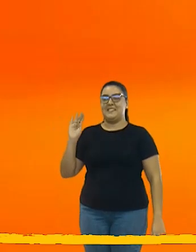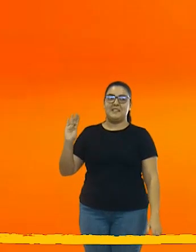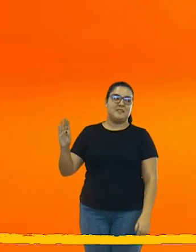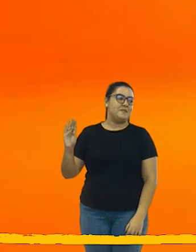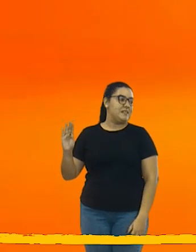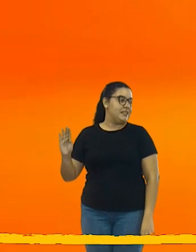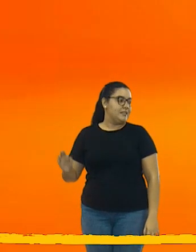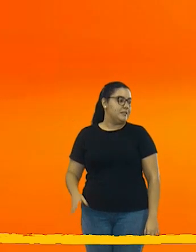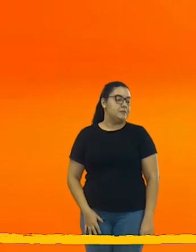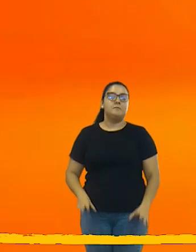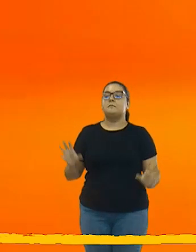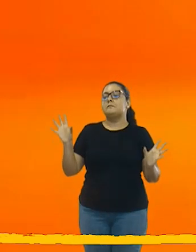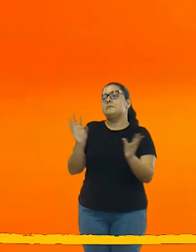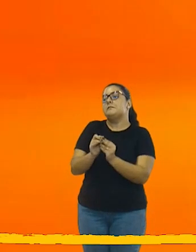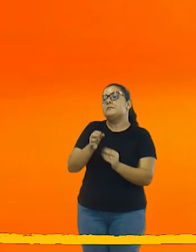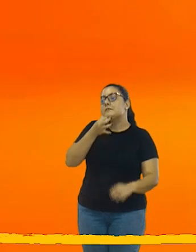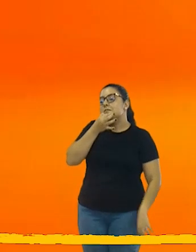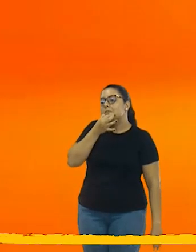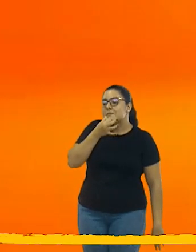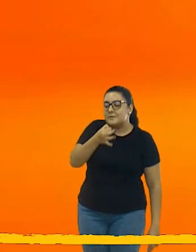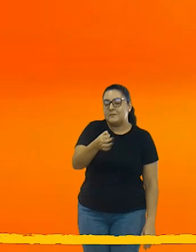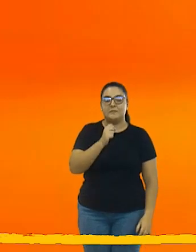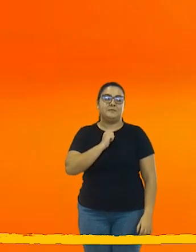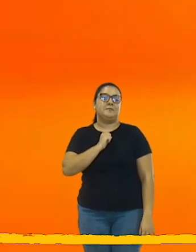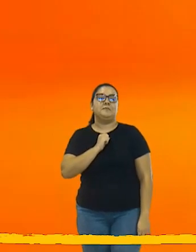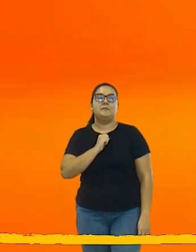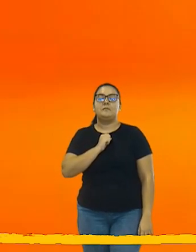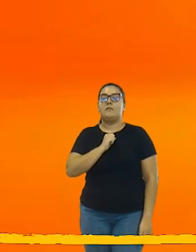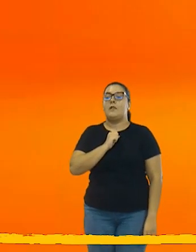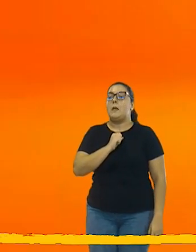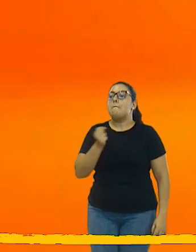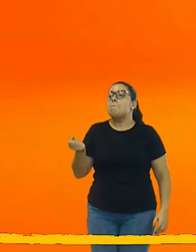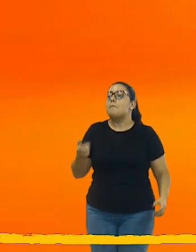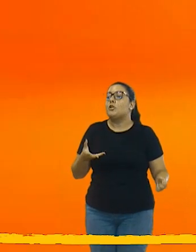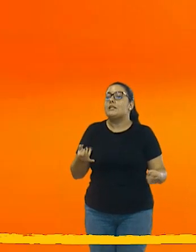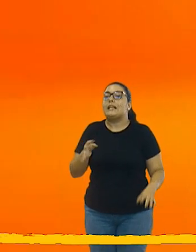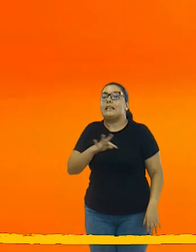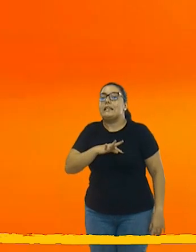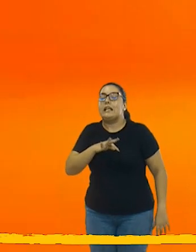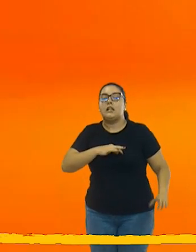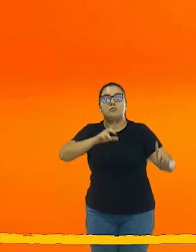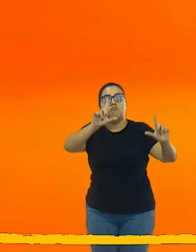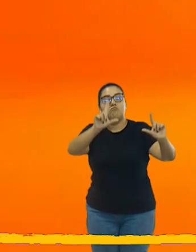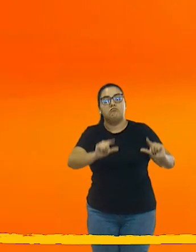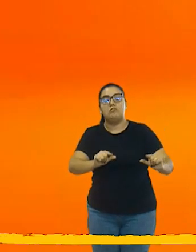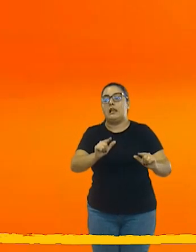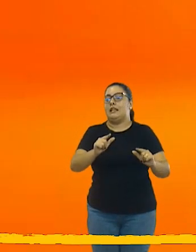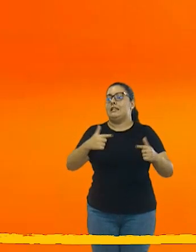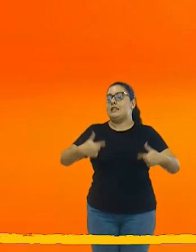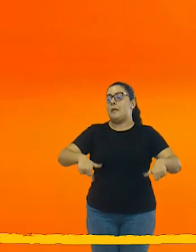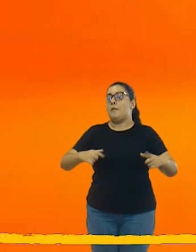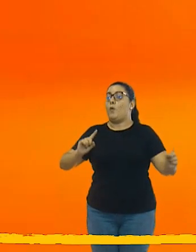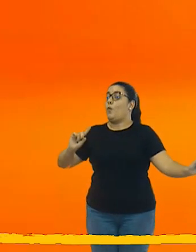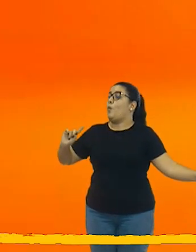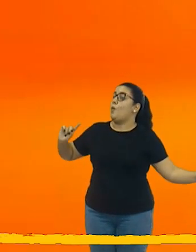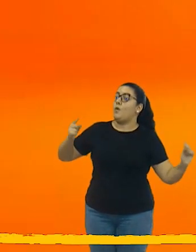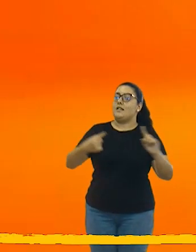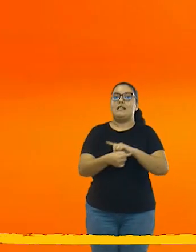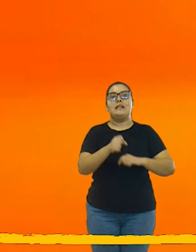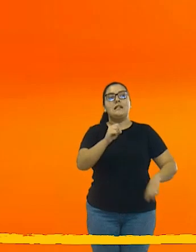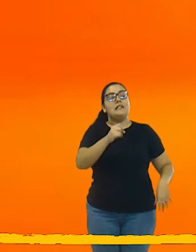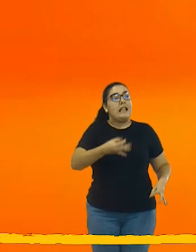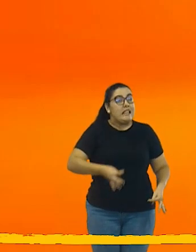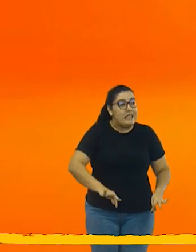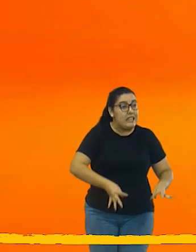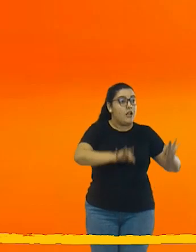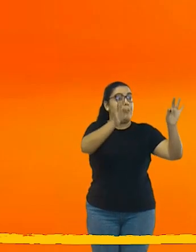fazer aqui um breve comentário. Modernização técnica do território. Beleza, com redução do nível de emprego formal. É o contrário. Quanto maior a